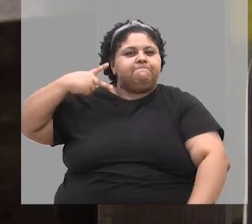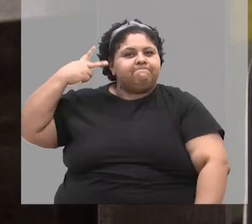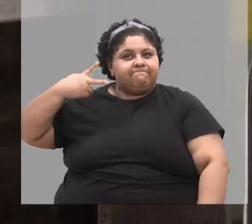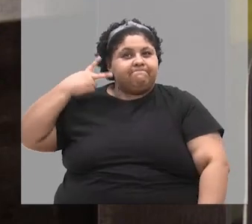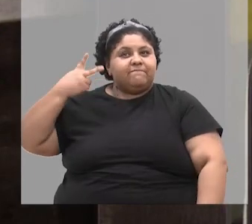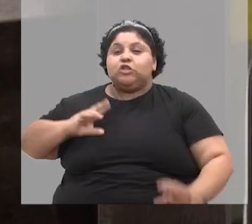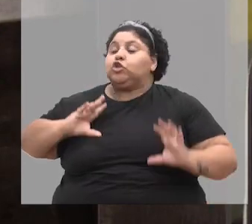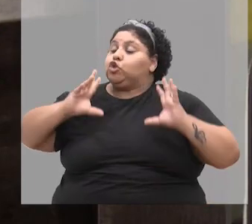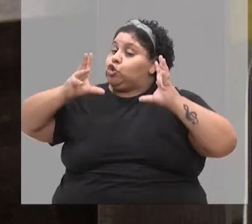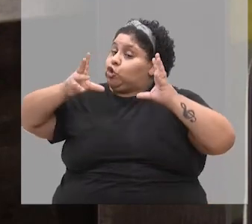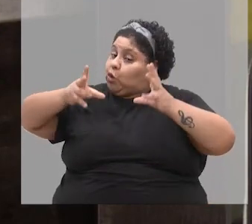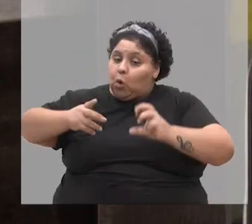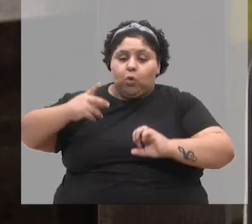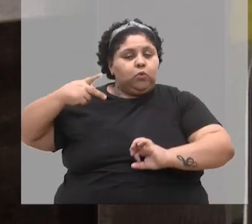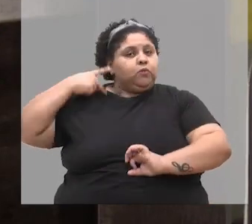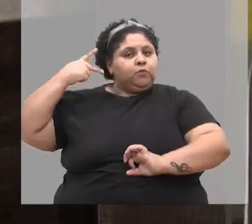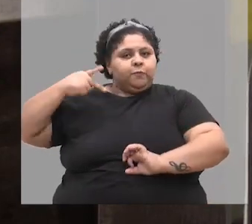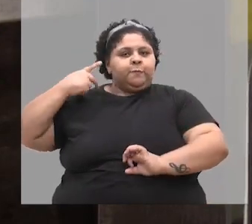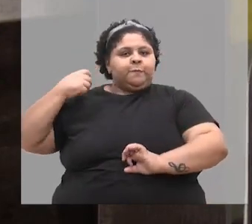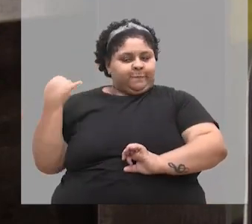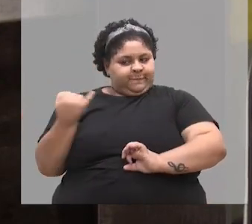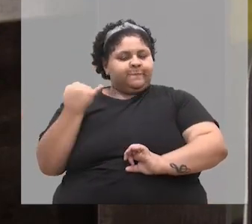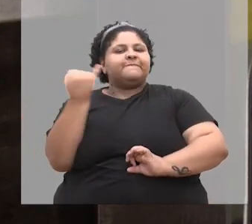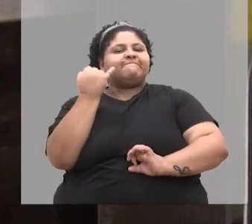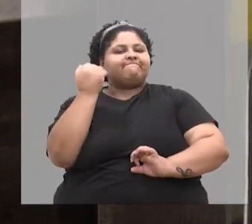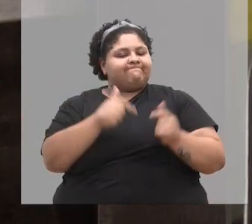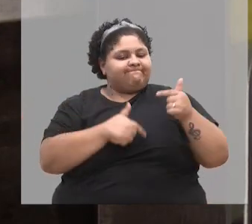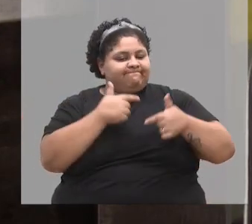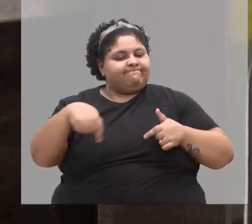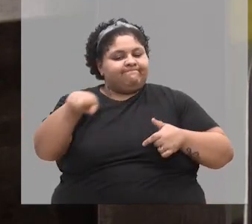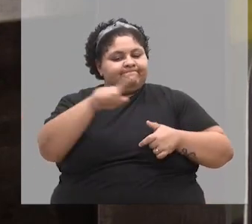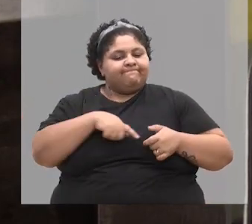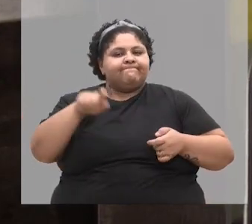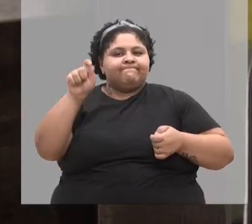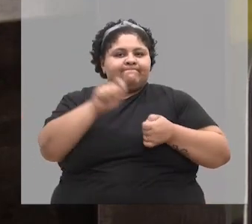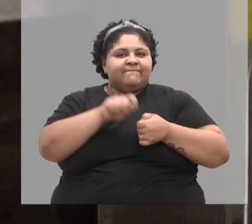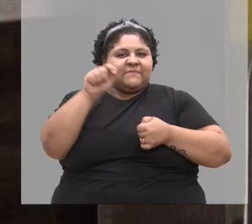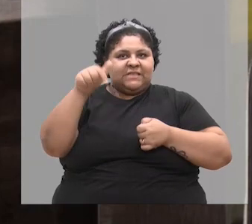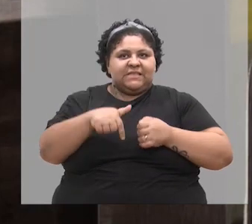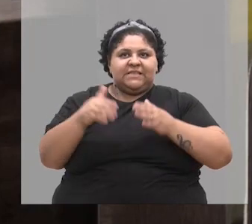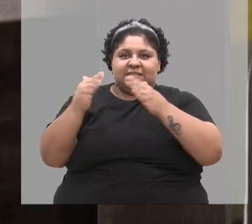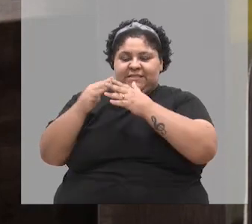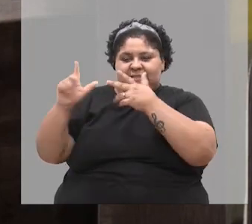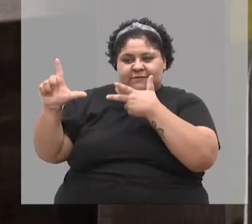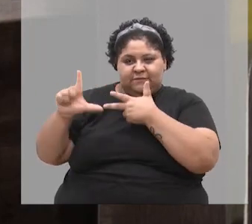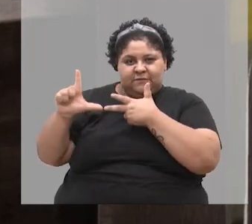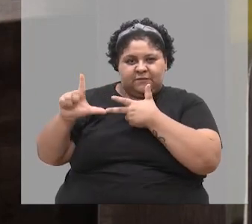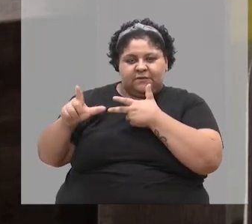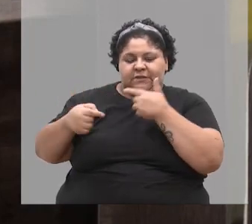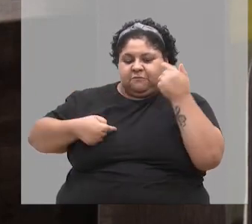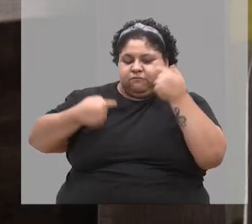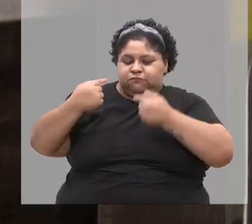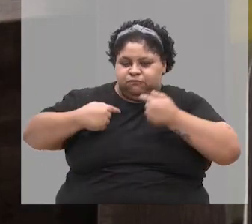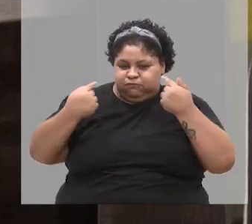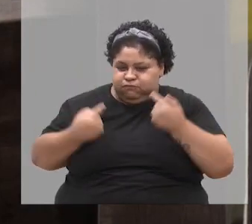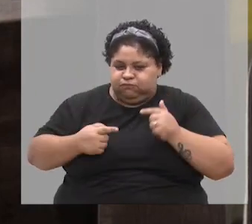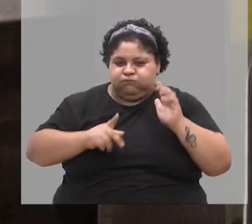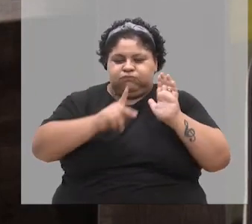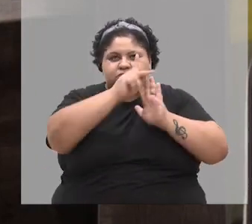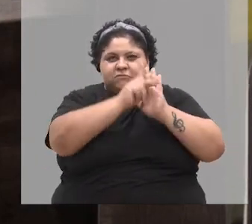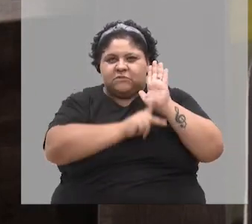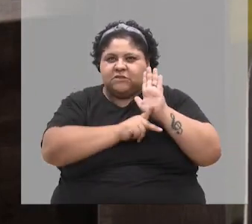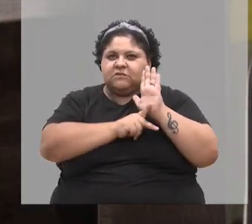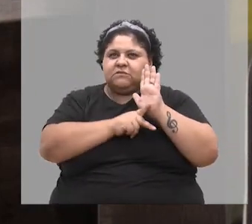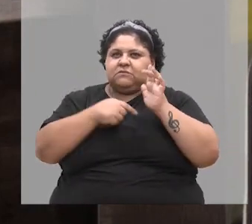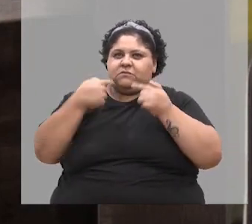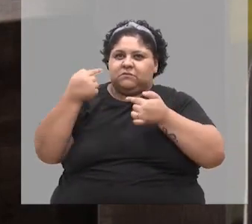os seus vereadores, aliás, acompanhem todos os vereadores, é importantíssimo esse trabalho que a gente faz aqui na Casa Legislativa,